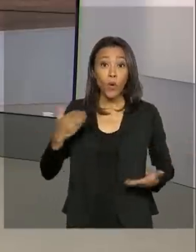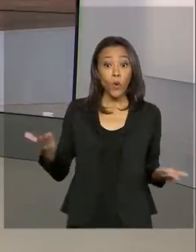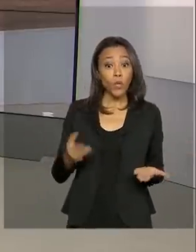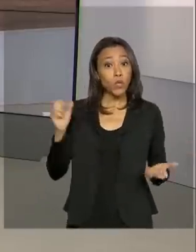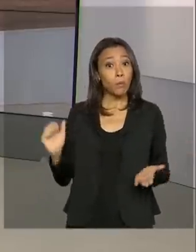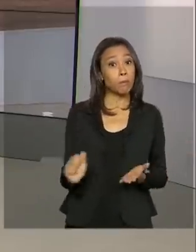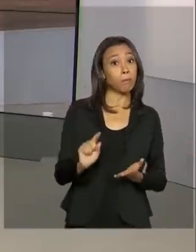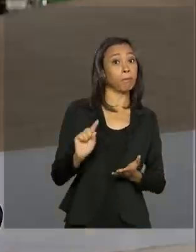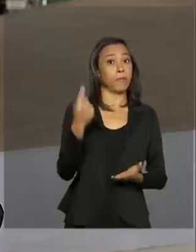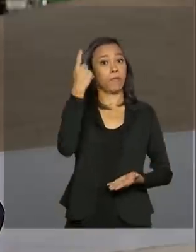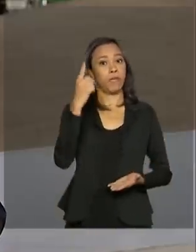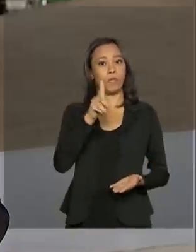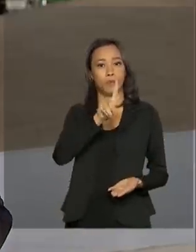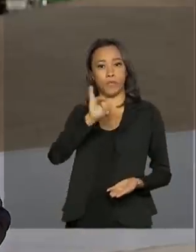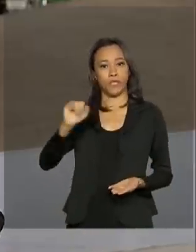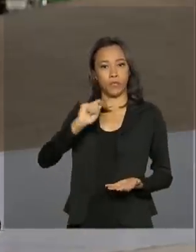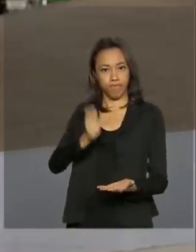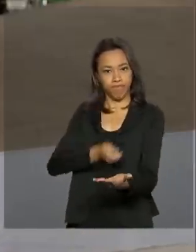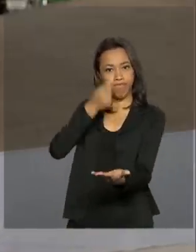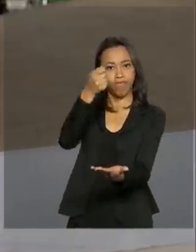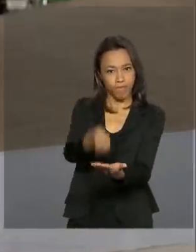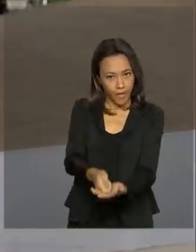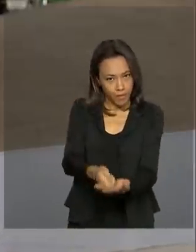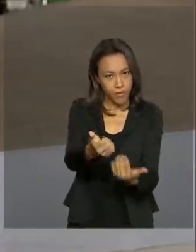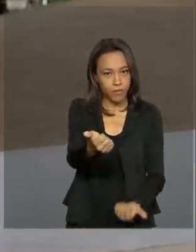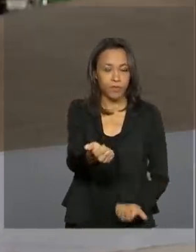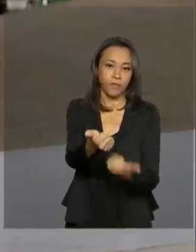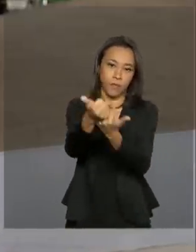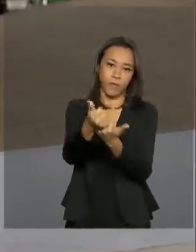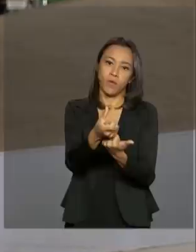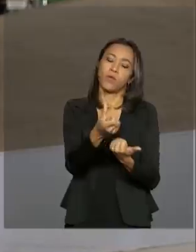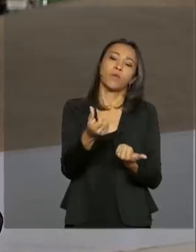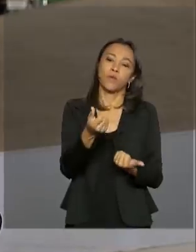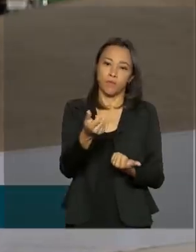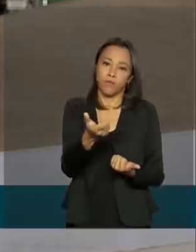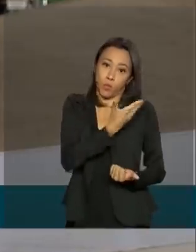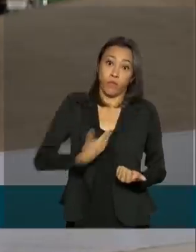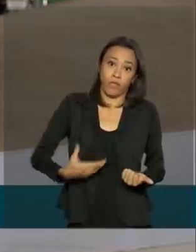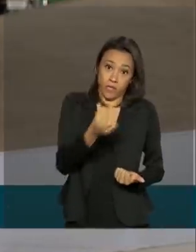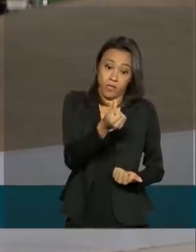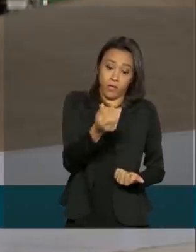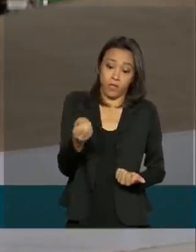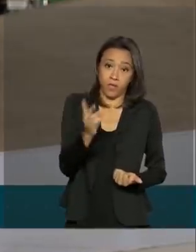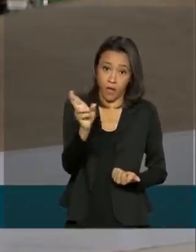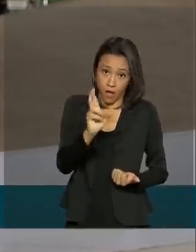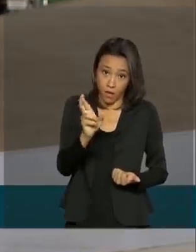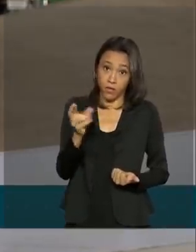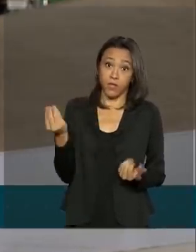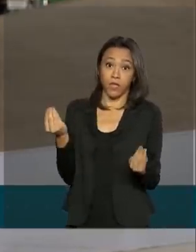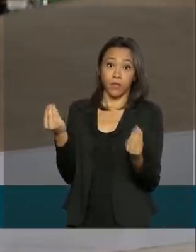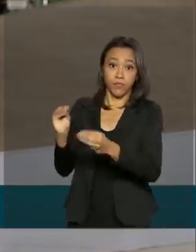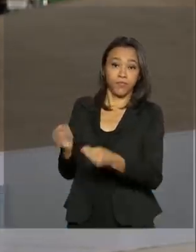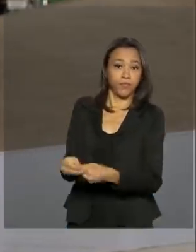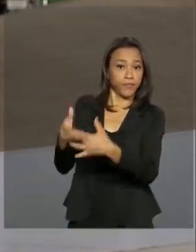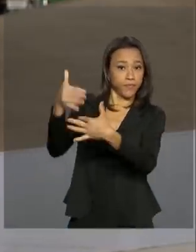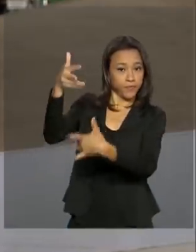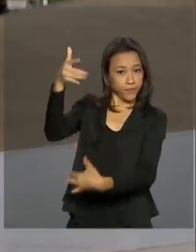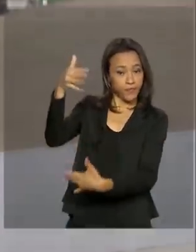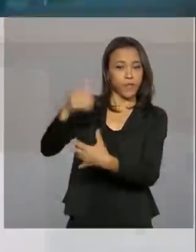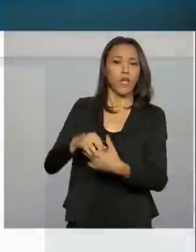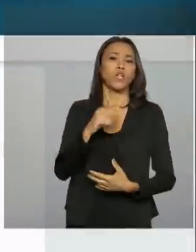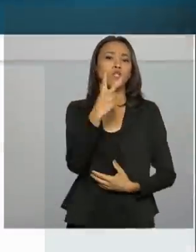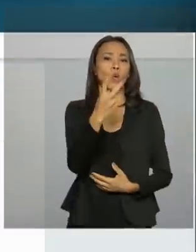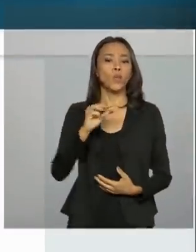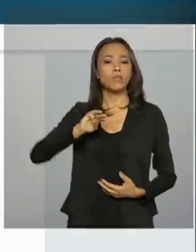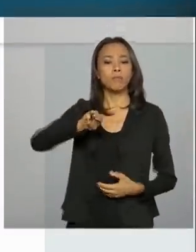de pagamento desse auxílio emergencial. E o ministro da Cidadania, Onyx Lorenzoni, divulgou pelas redes sociais que 2 milhões e